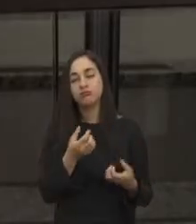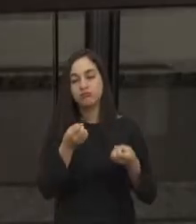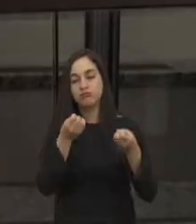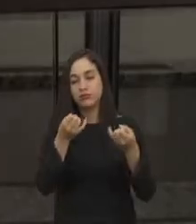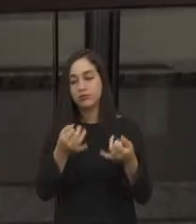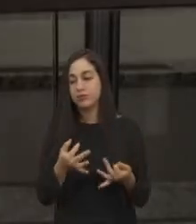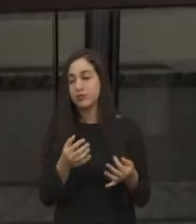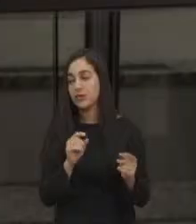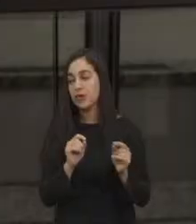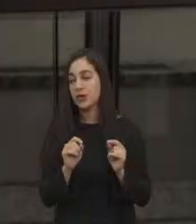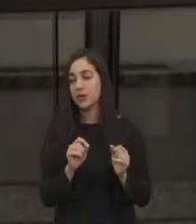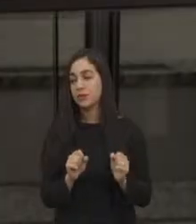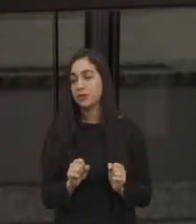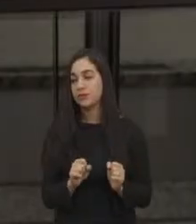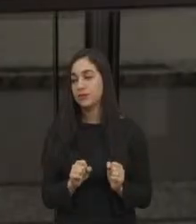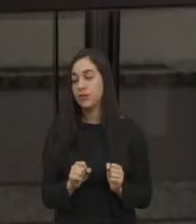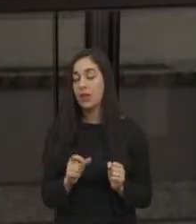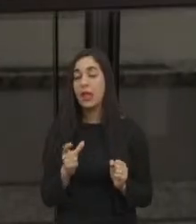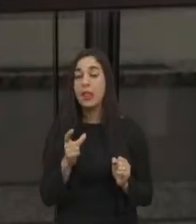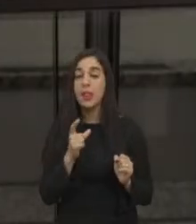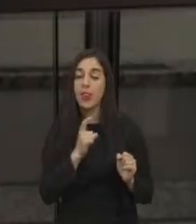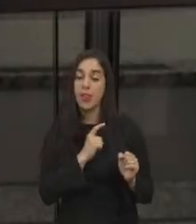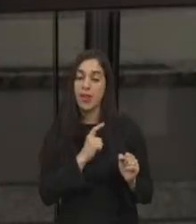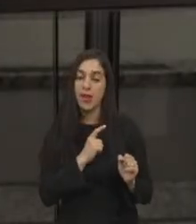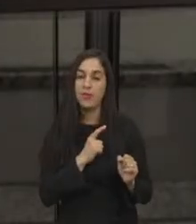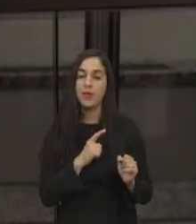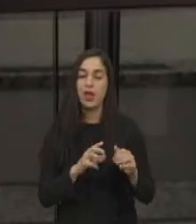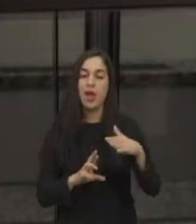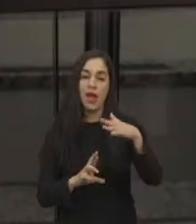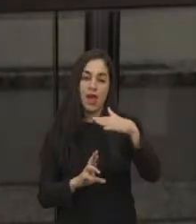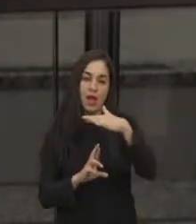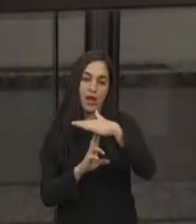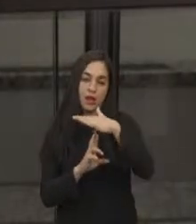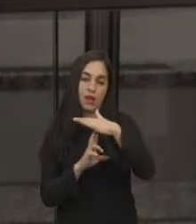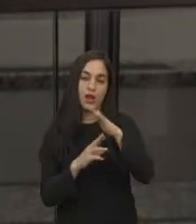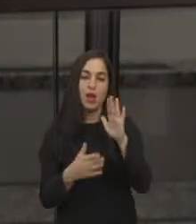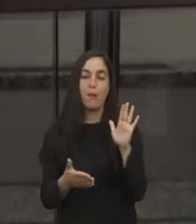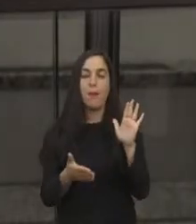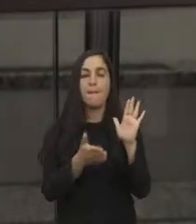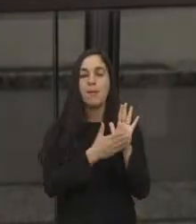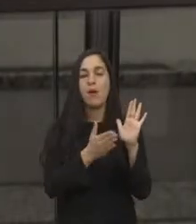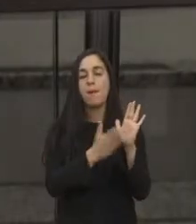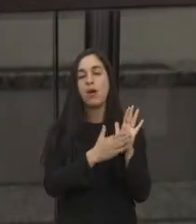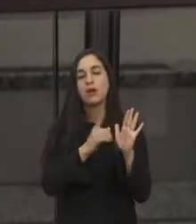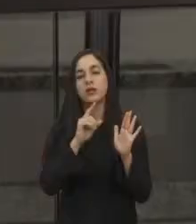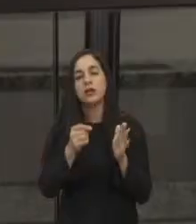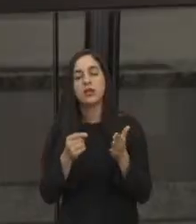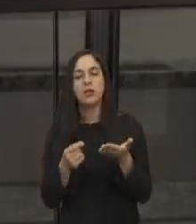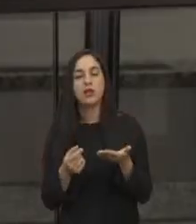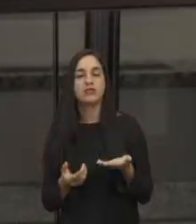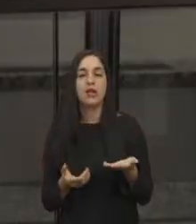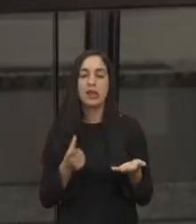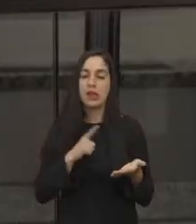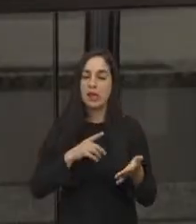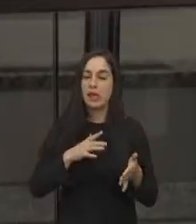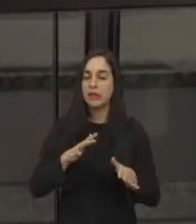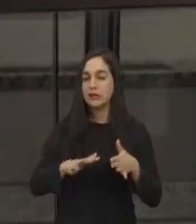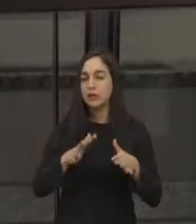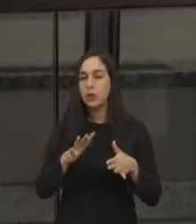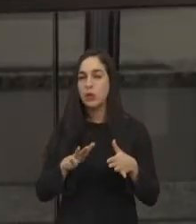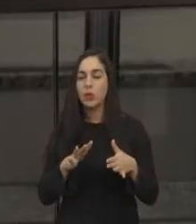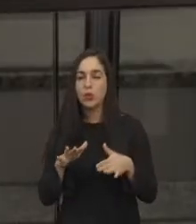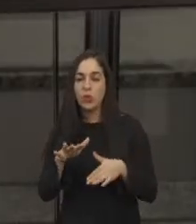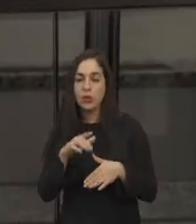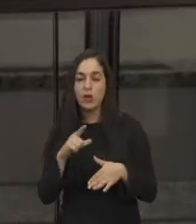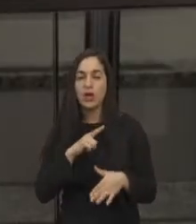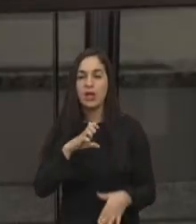né? Há uma proposta da reitoria, né, de verticalização dos campos. Então, a pós-graduação estrito